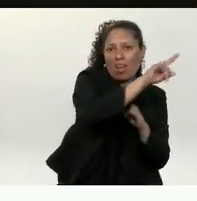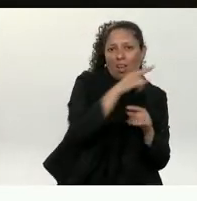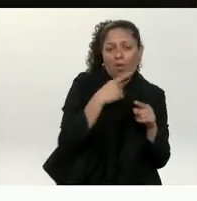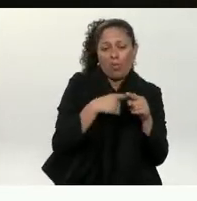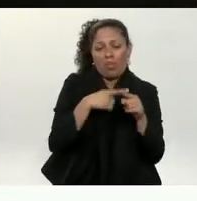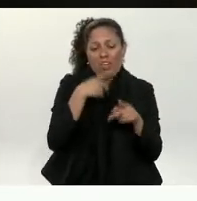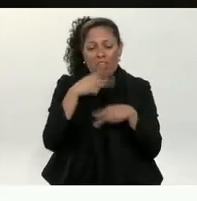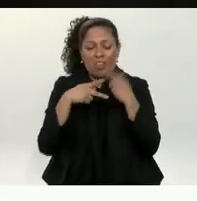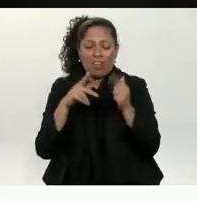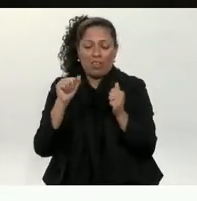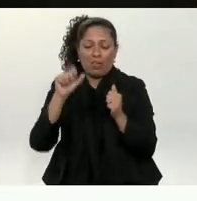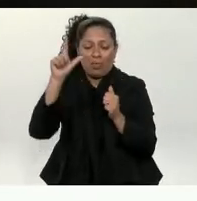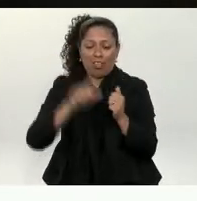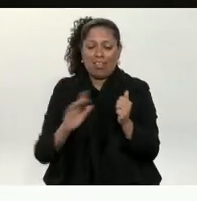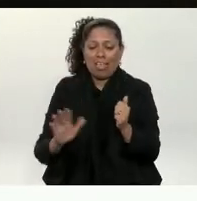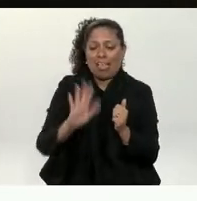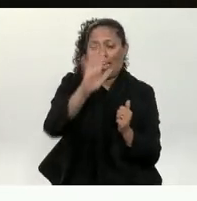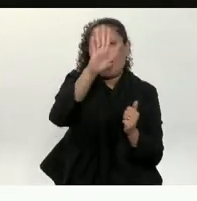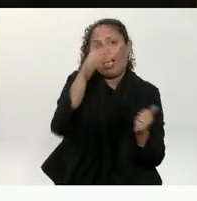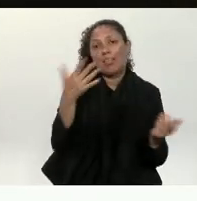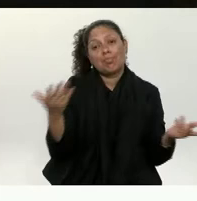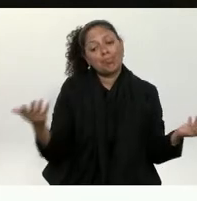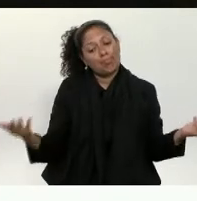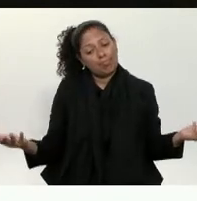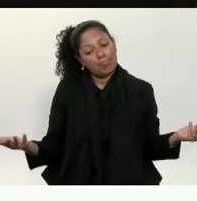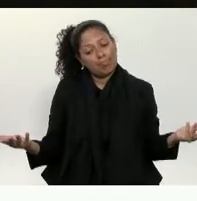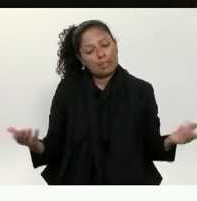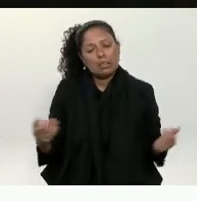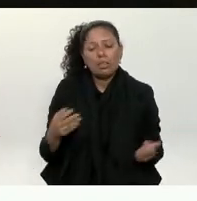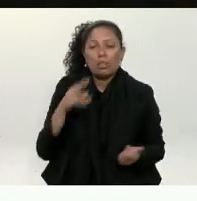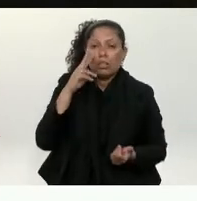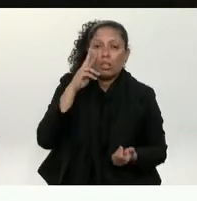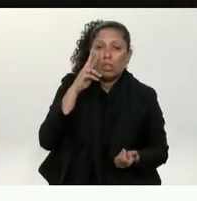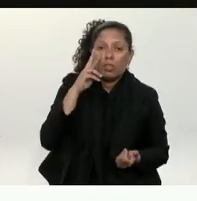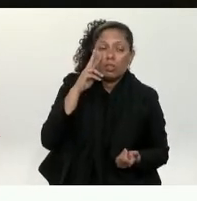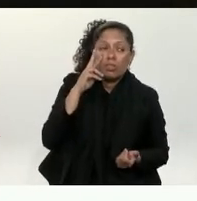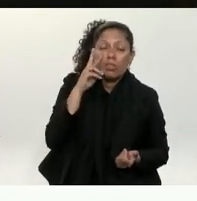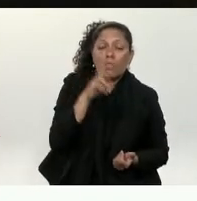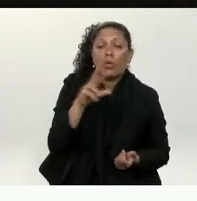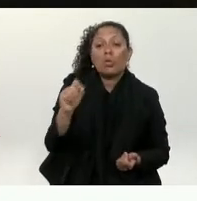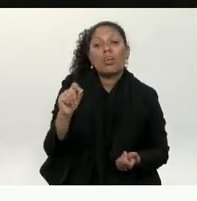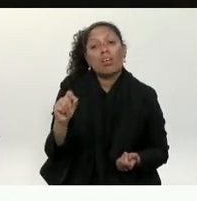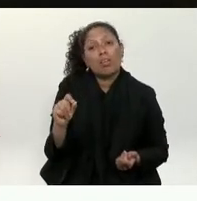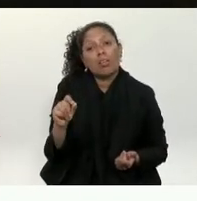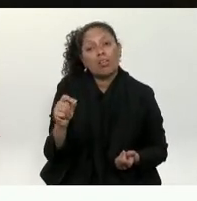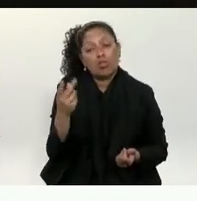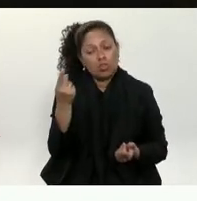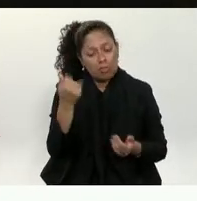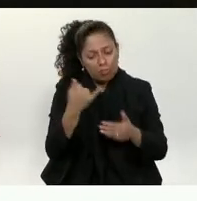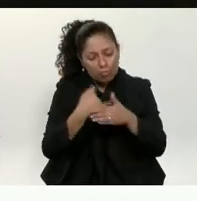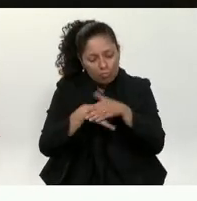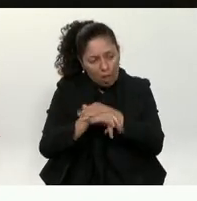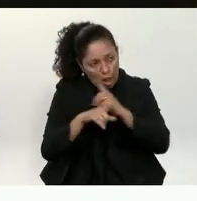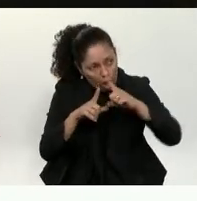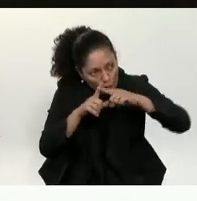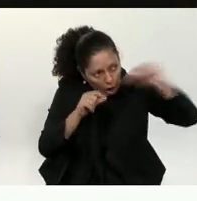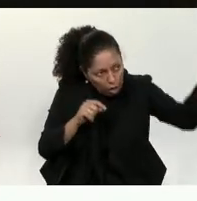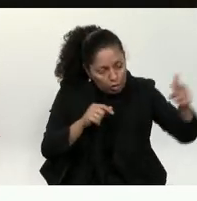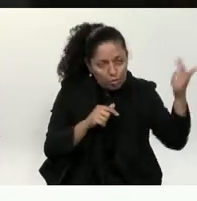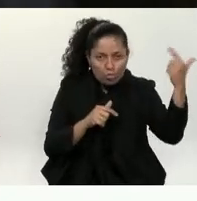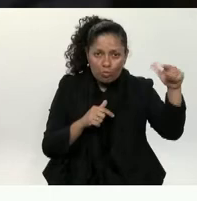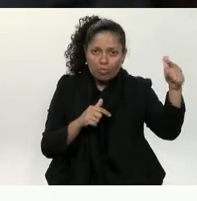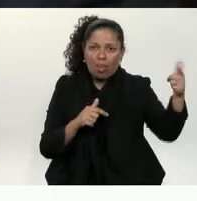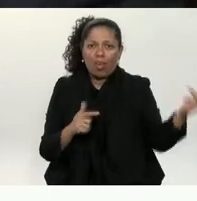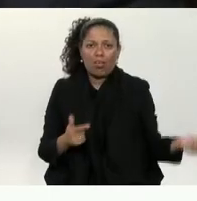Então, se realmente não houver uma ação mais contundente, essas regiões não vão conseguir chegar com gás como